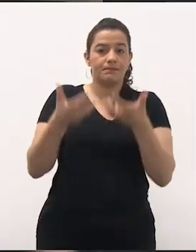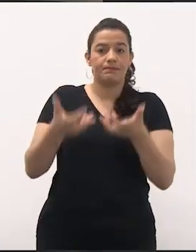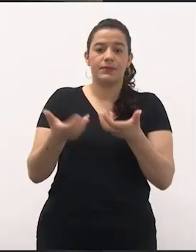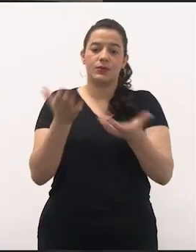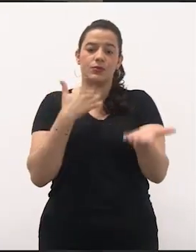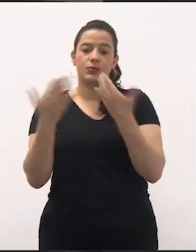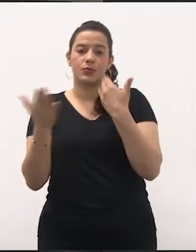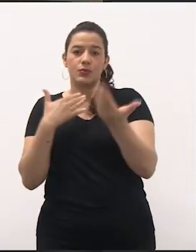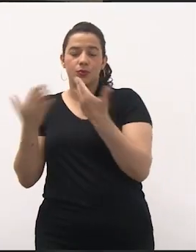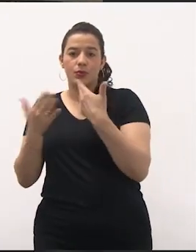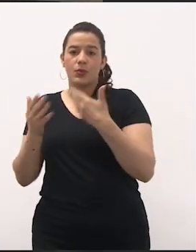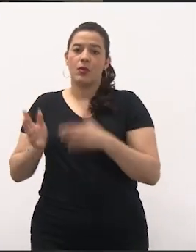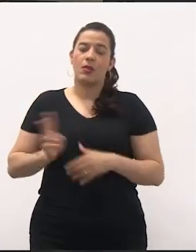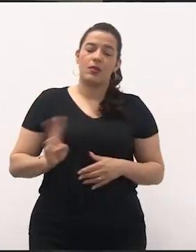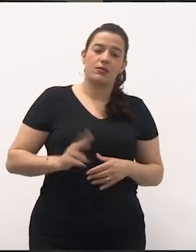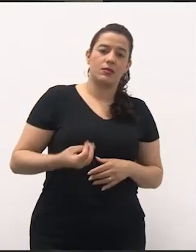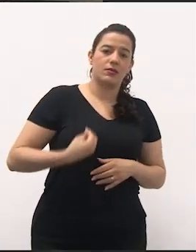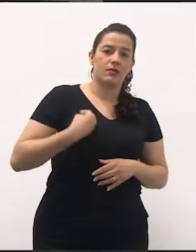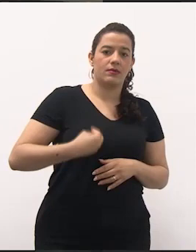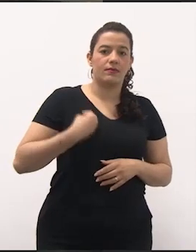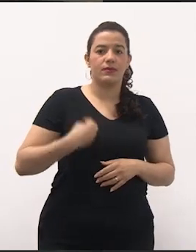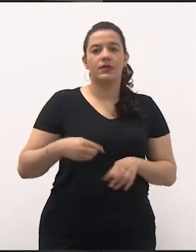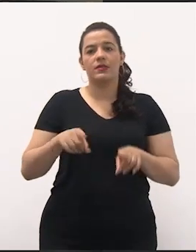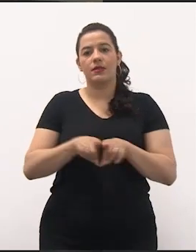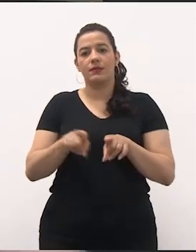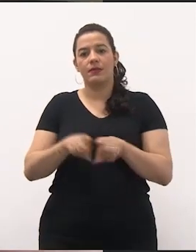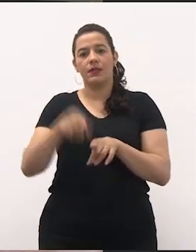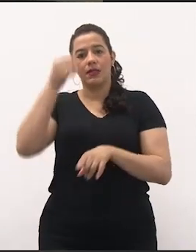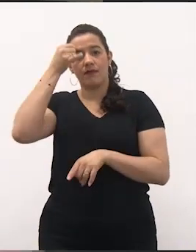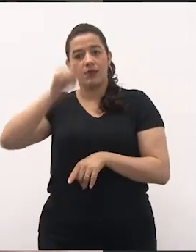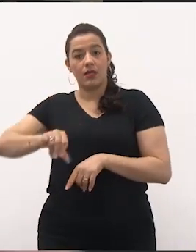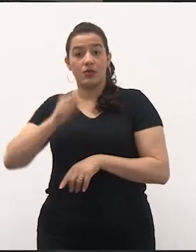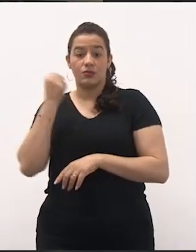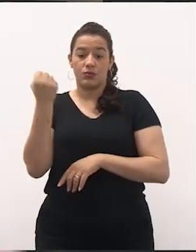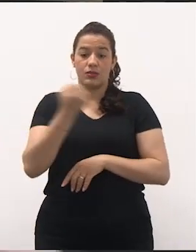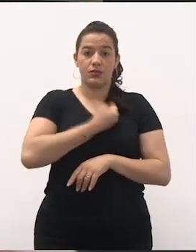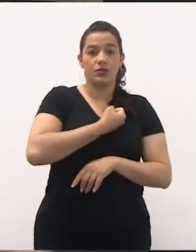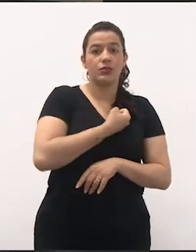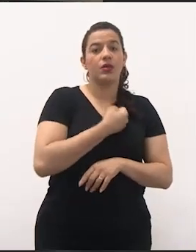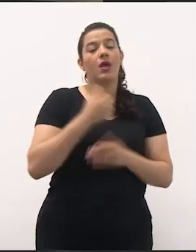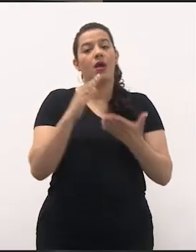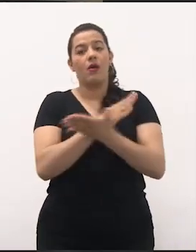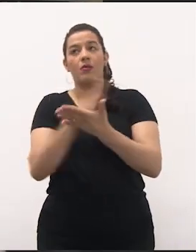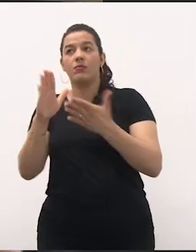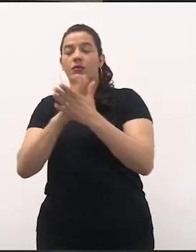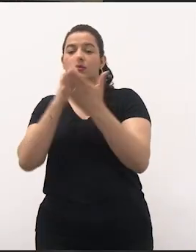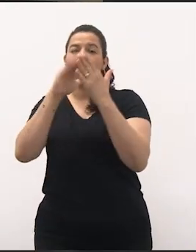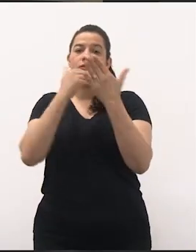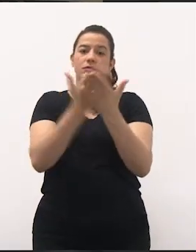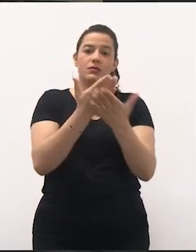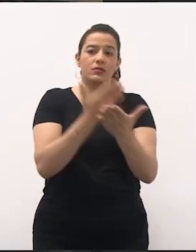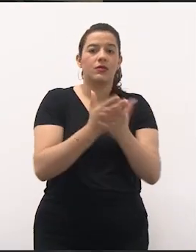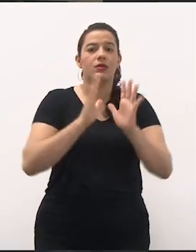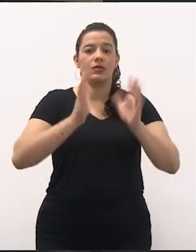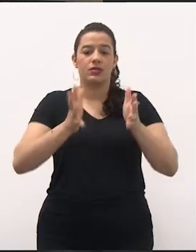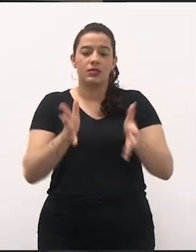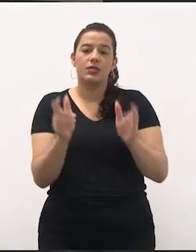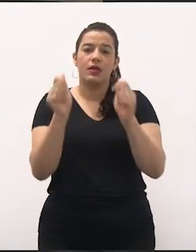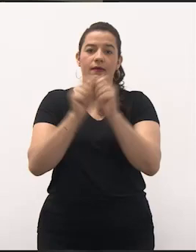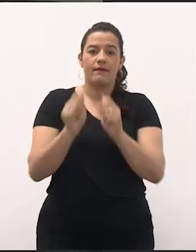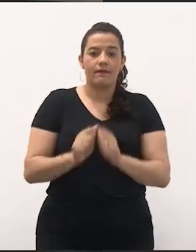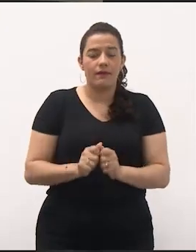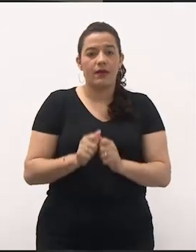sobre a valorização da vida e da prevenção ao suicídio, mas a gente sabe que algumas escolas já realizam, já têm por prática fazer